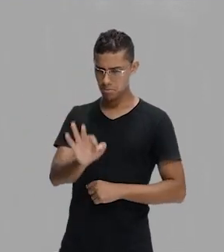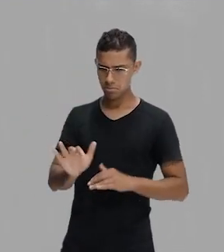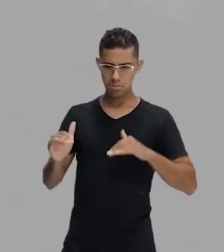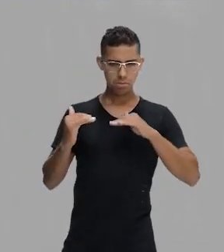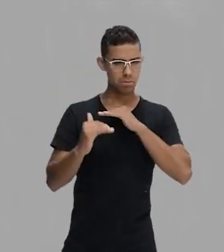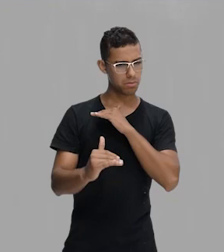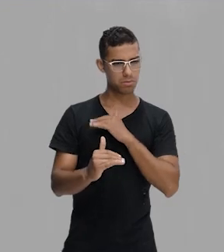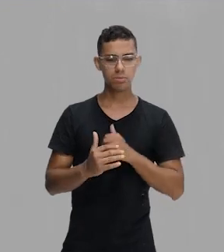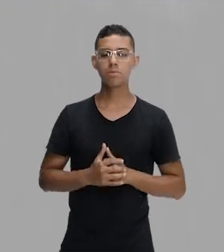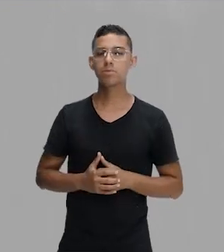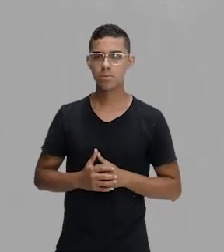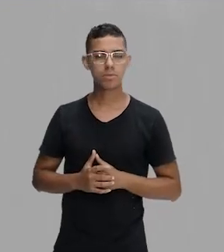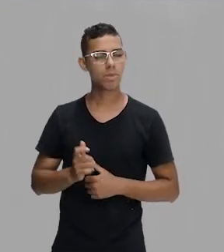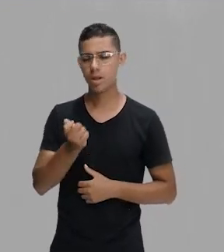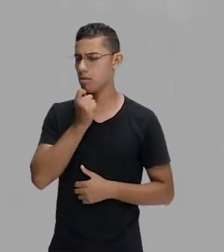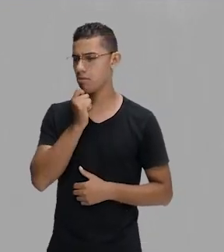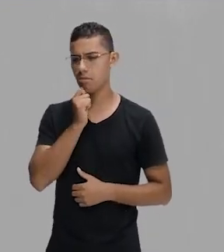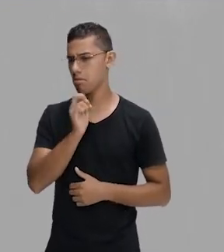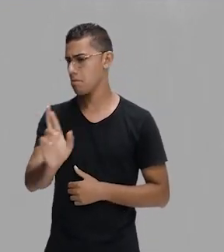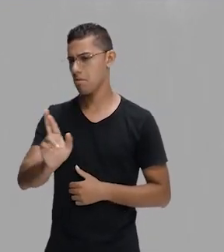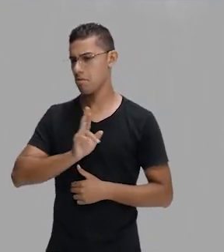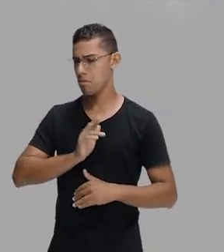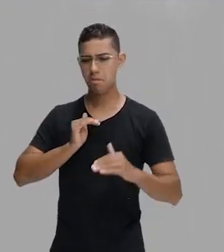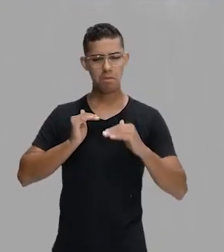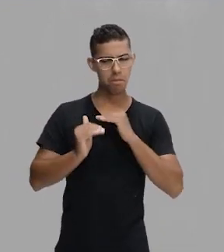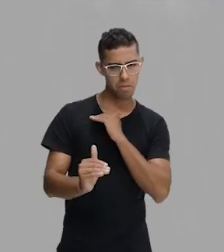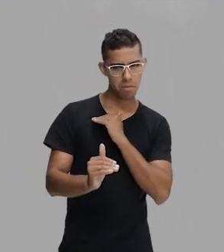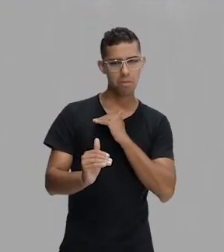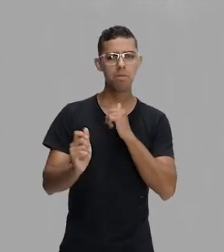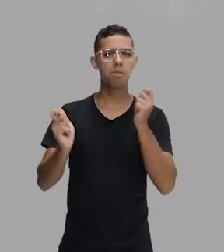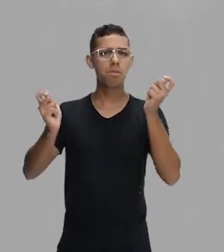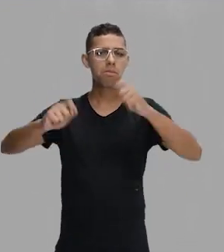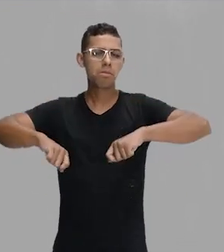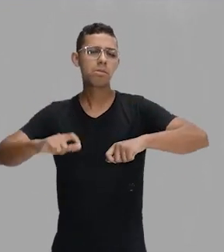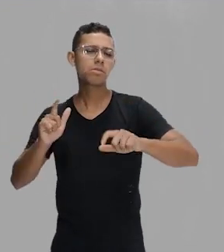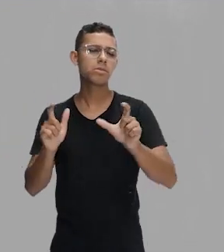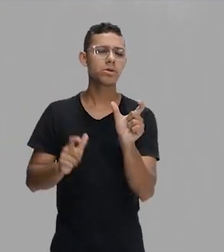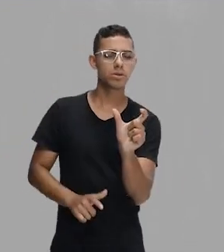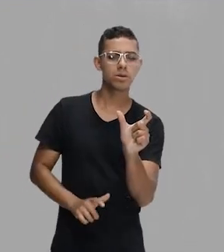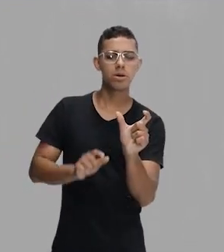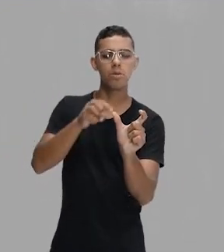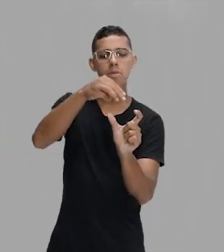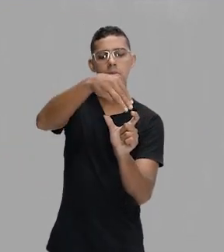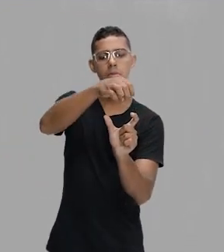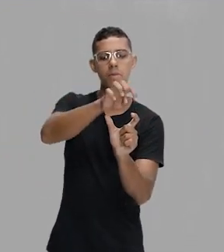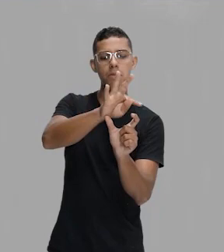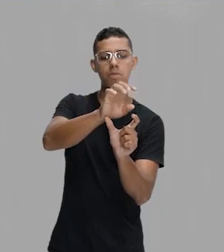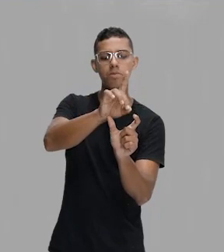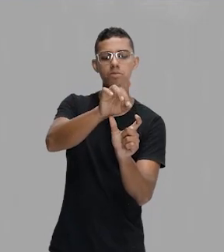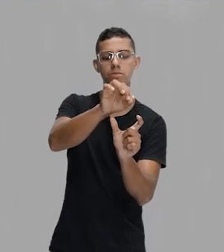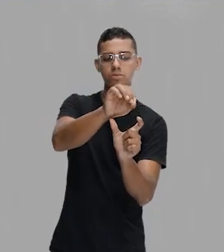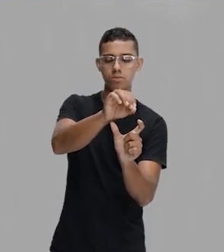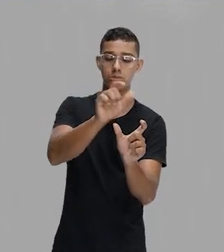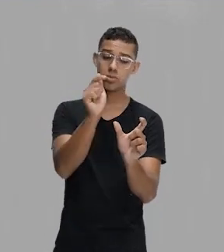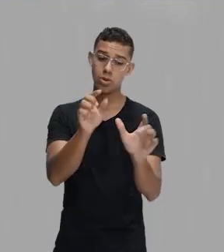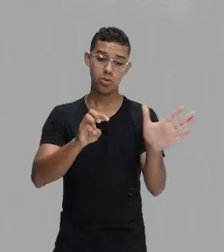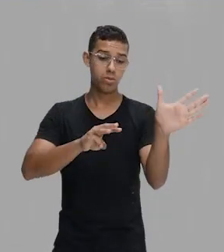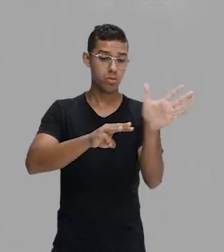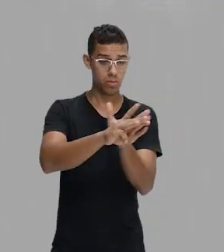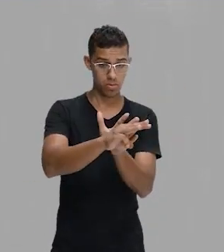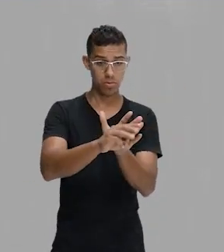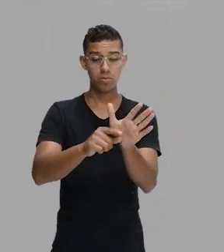se eu não tenho ainda uma resposta adequada, o método, tá, a pesquisa, a heurística, a partir